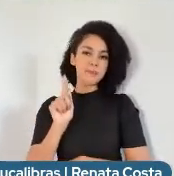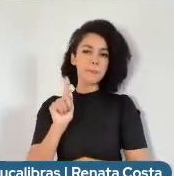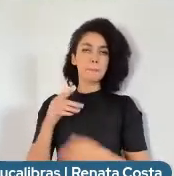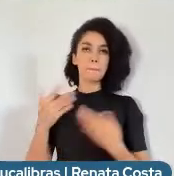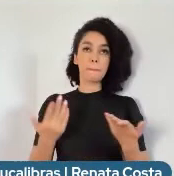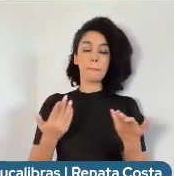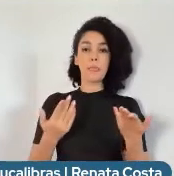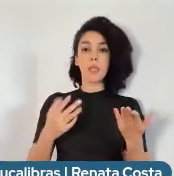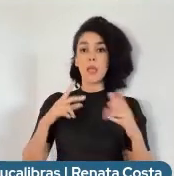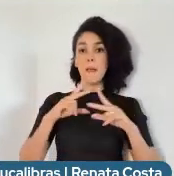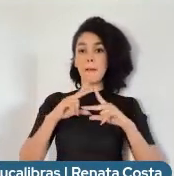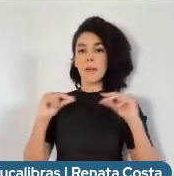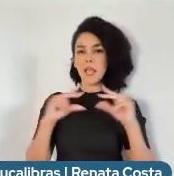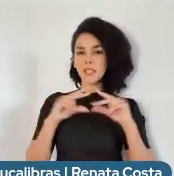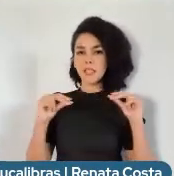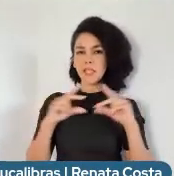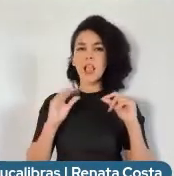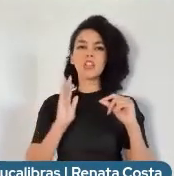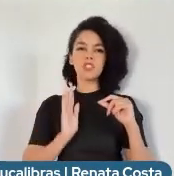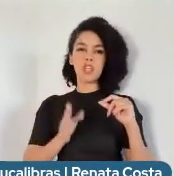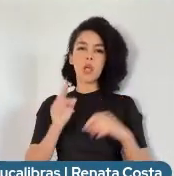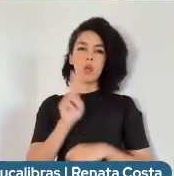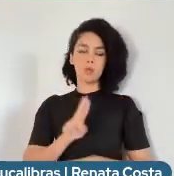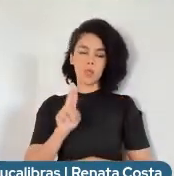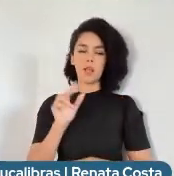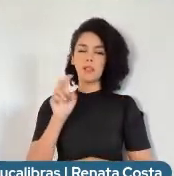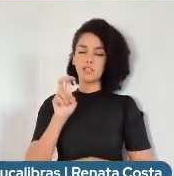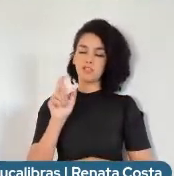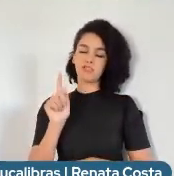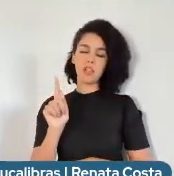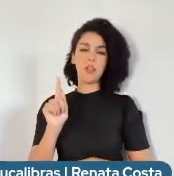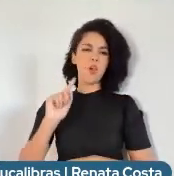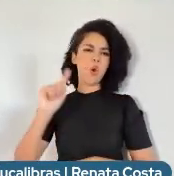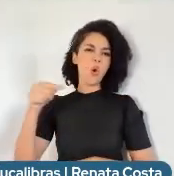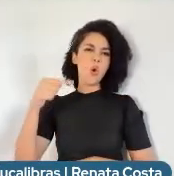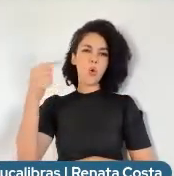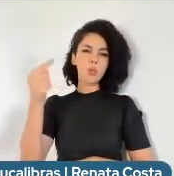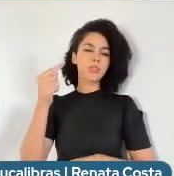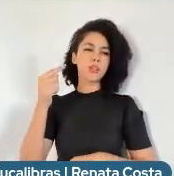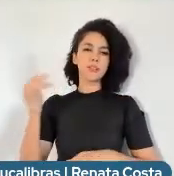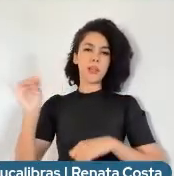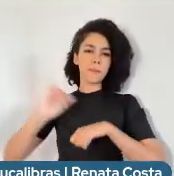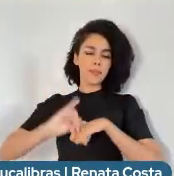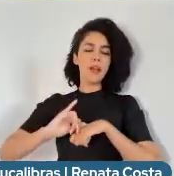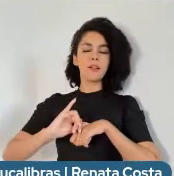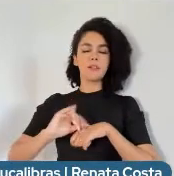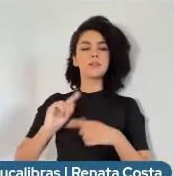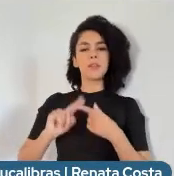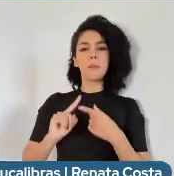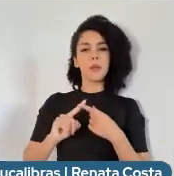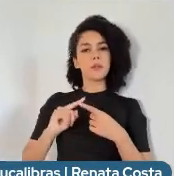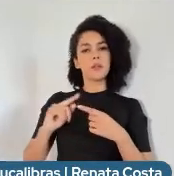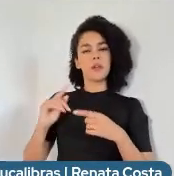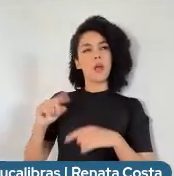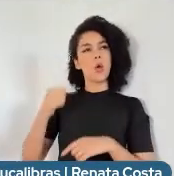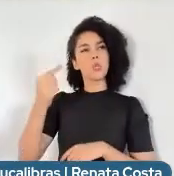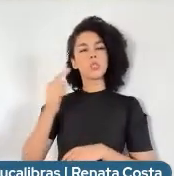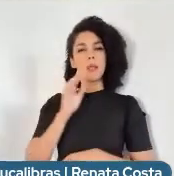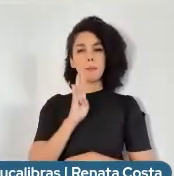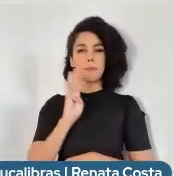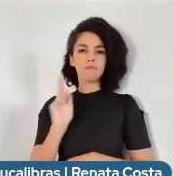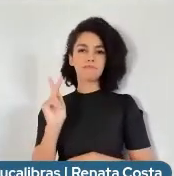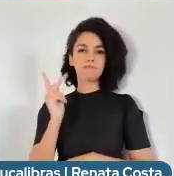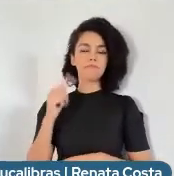já está operacional o 5G, outras capitais, as próximas serão Belo Horizonte,